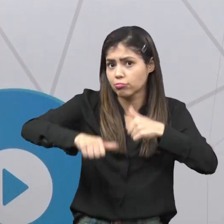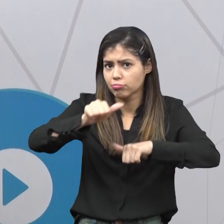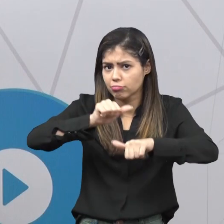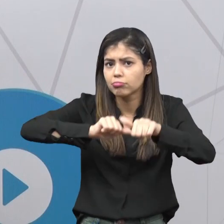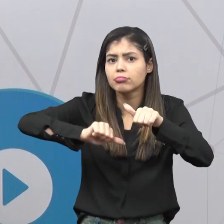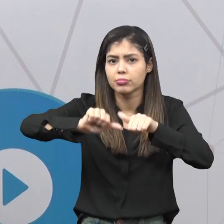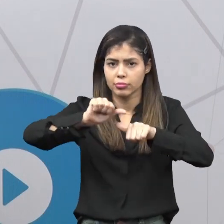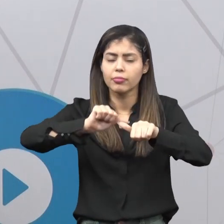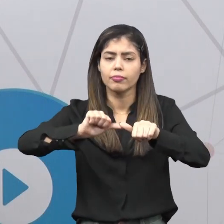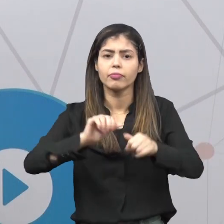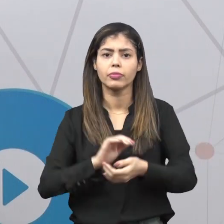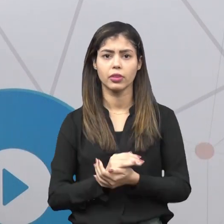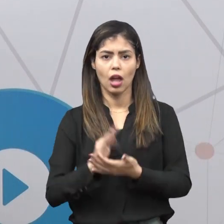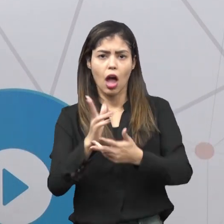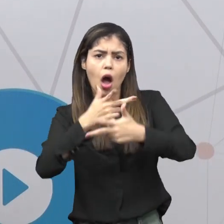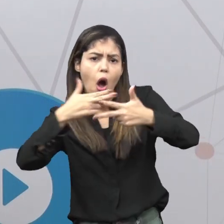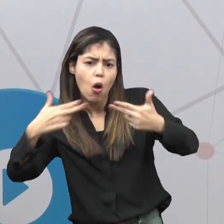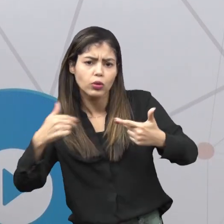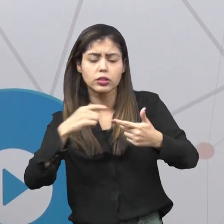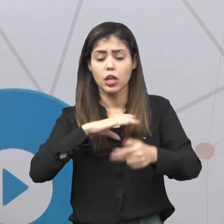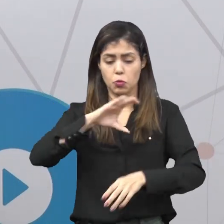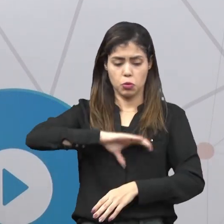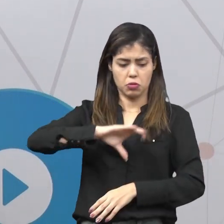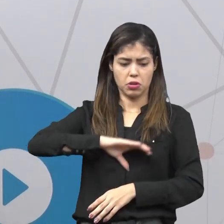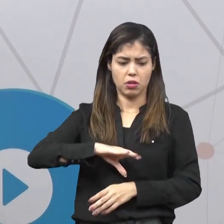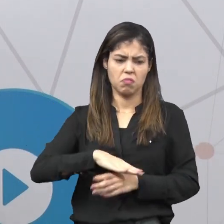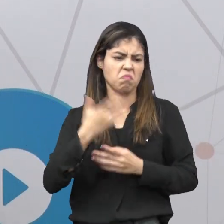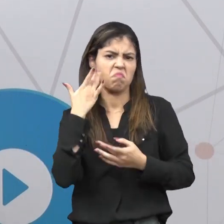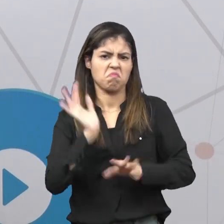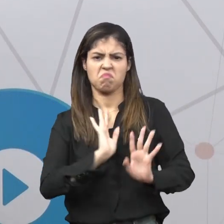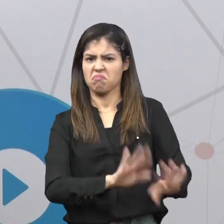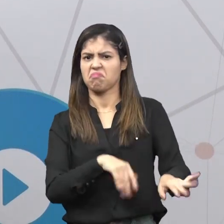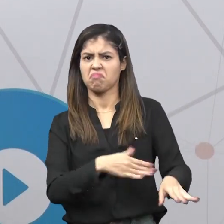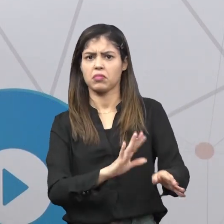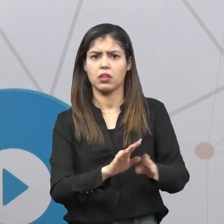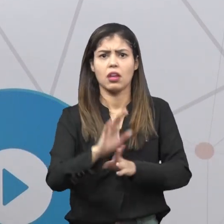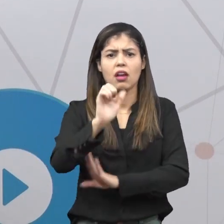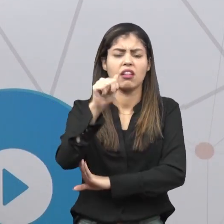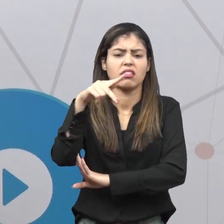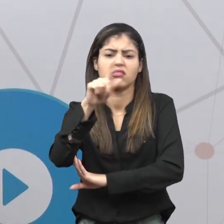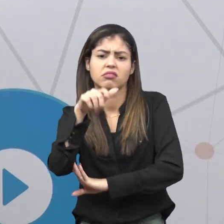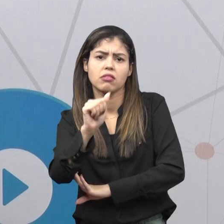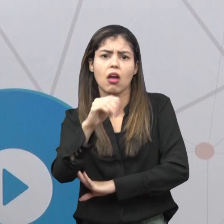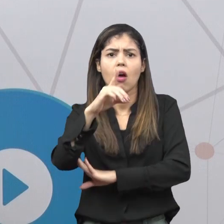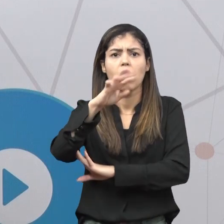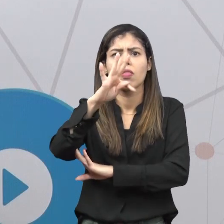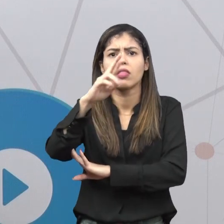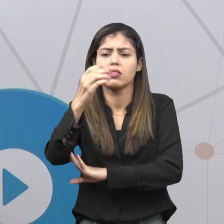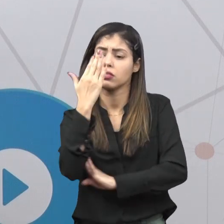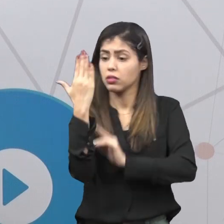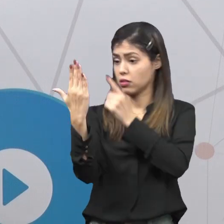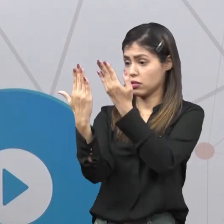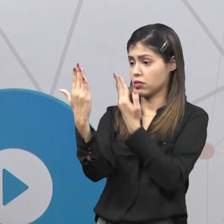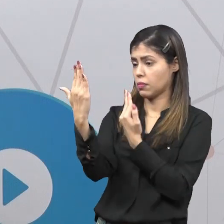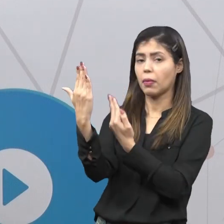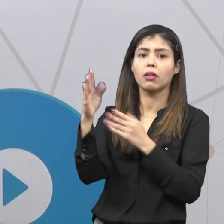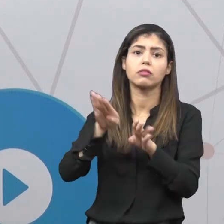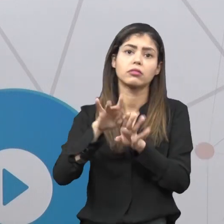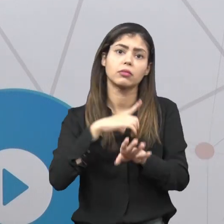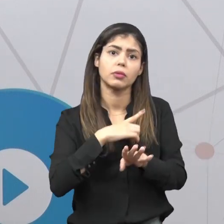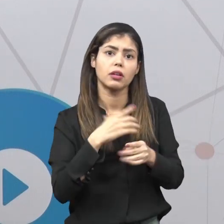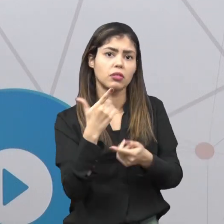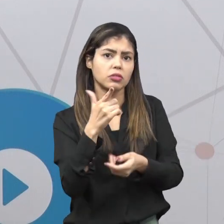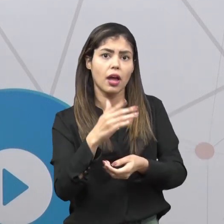com os indígenas, né? Coisas que para os portugueses seriam sem valor, como anzol, tecido, espelho, né? Só que para